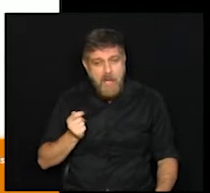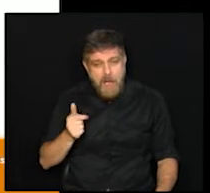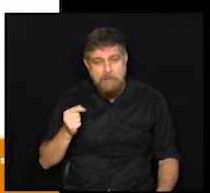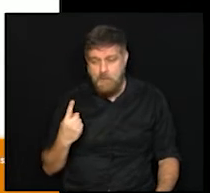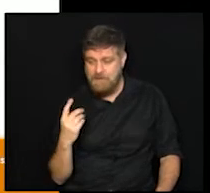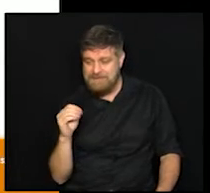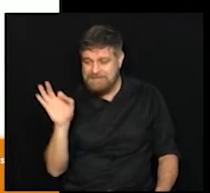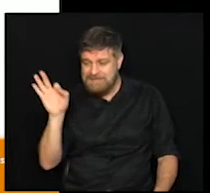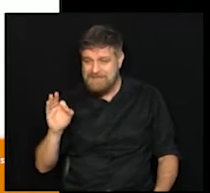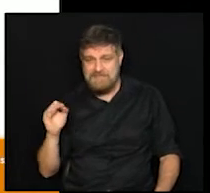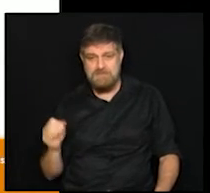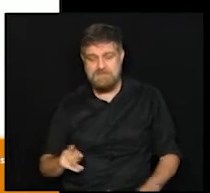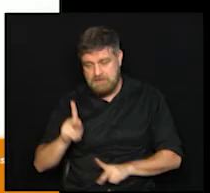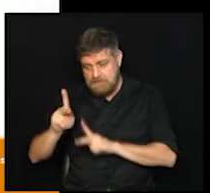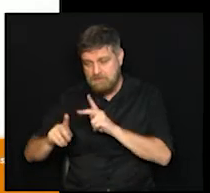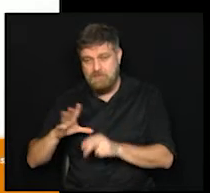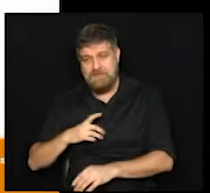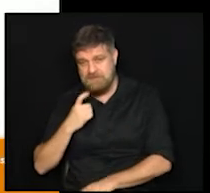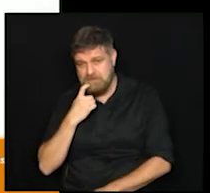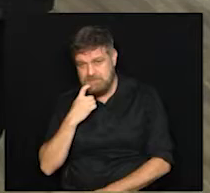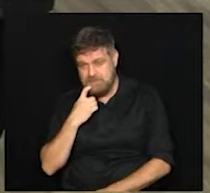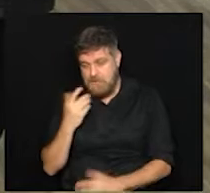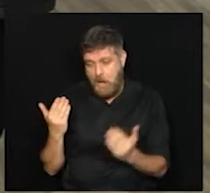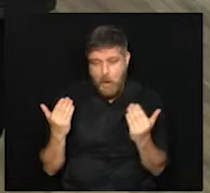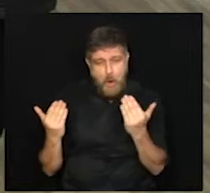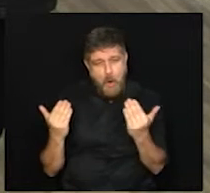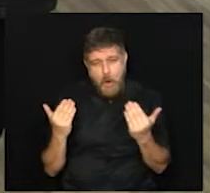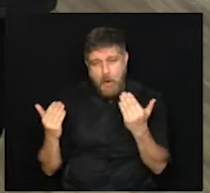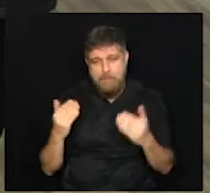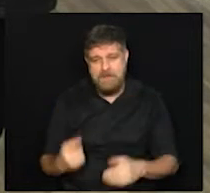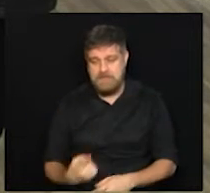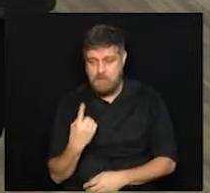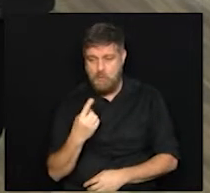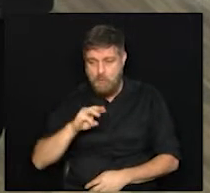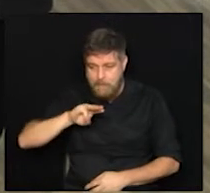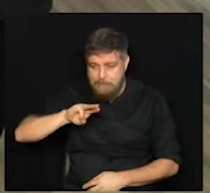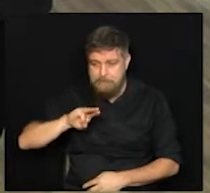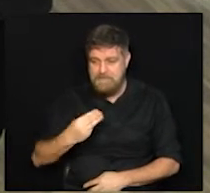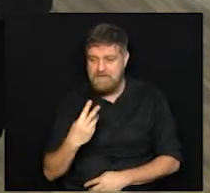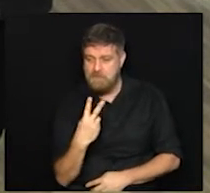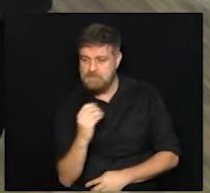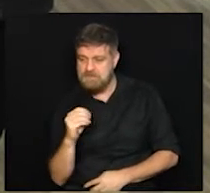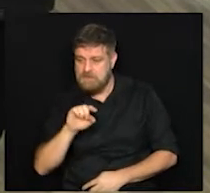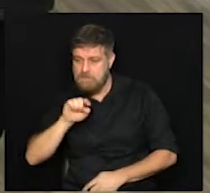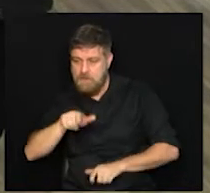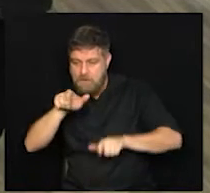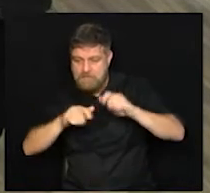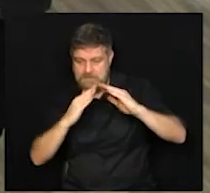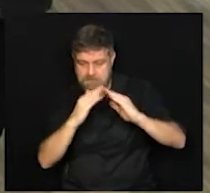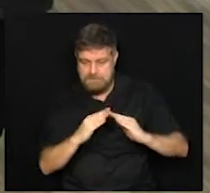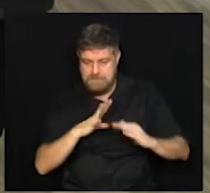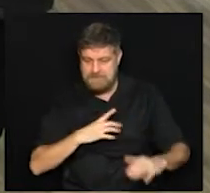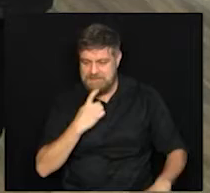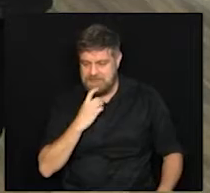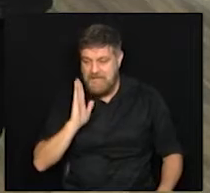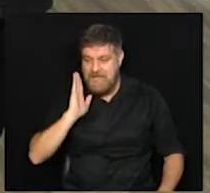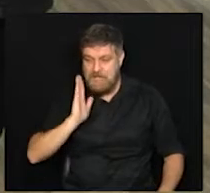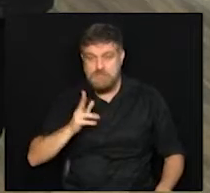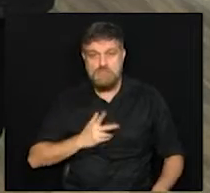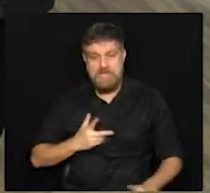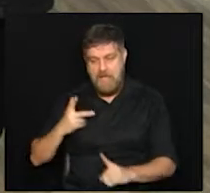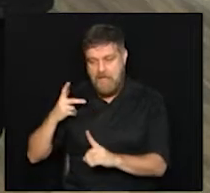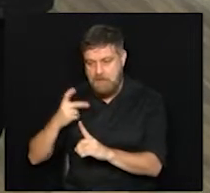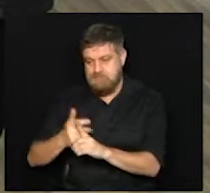de 10% da população, comparando que nós temos 1.200.000 habitantes, já imunizados. Longe